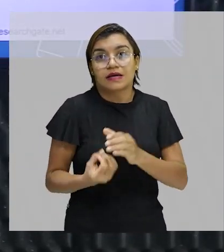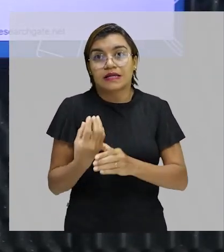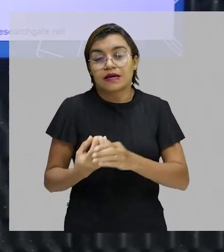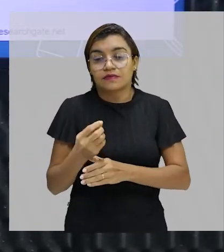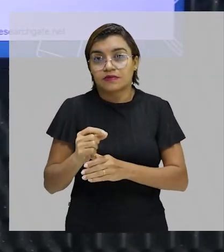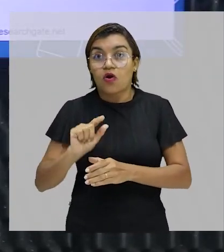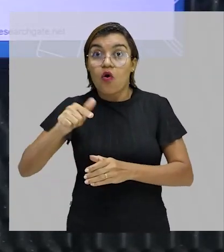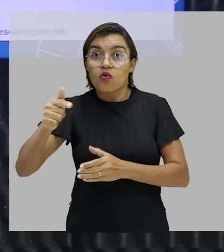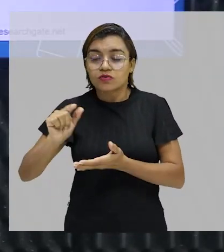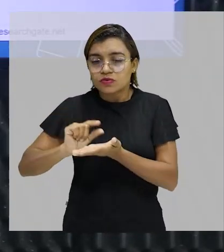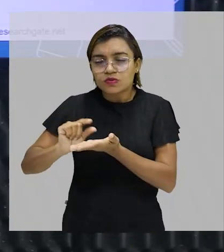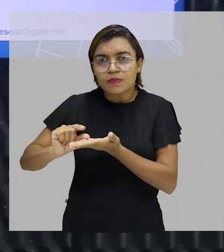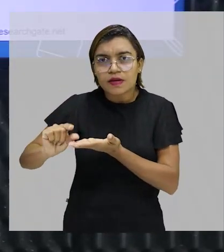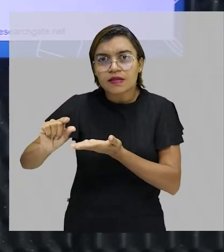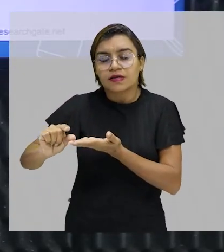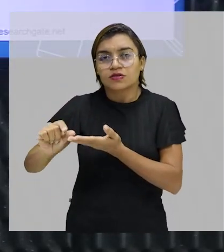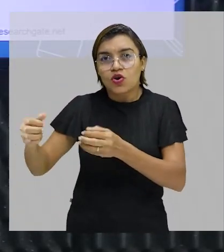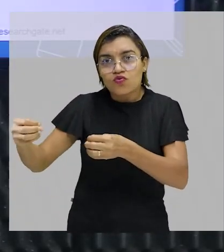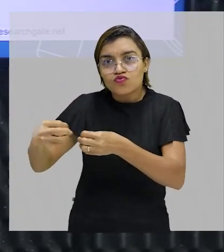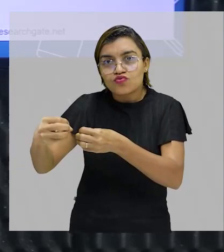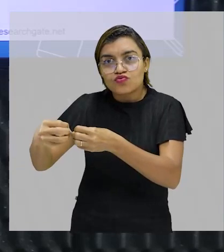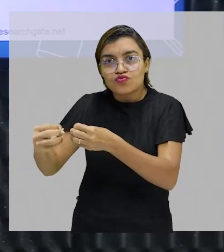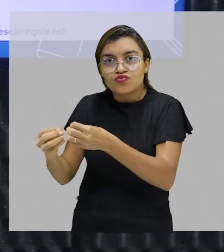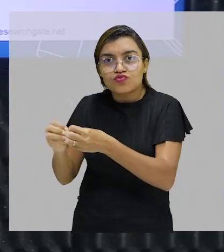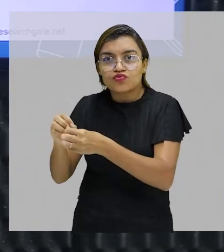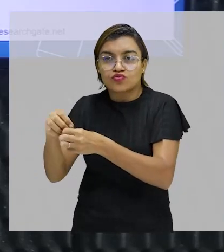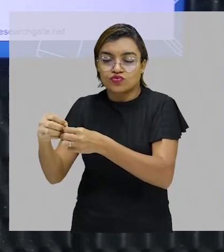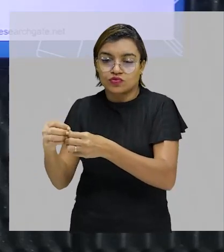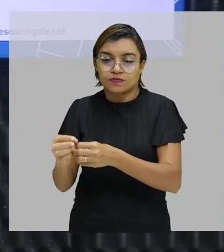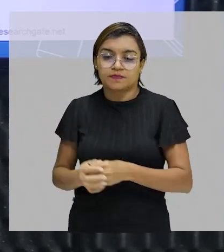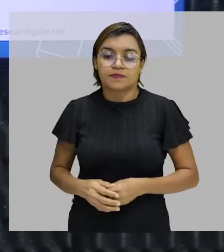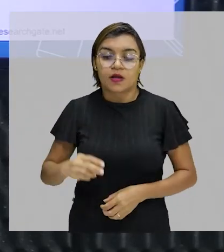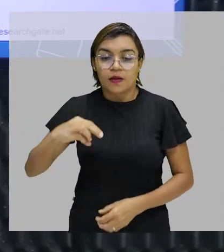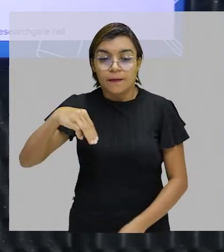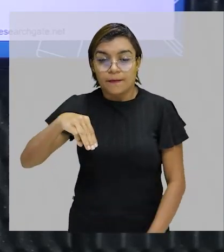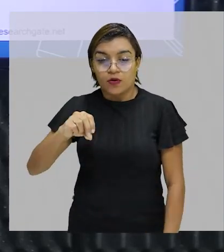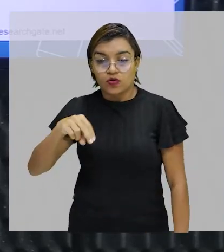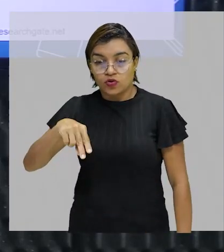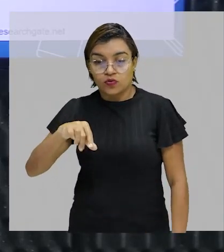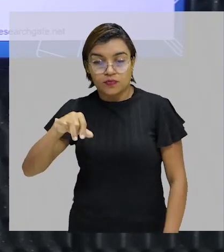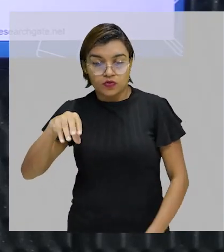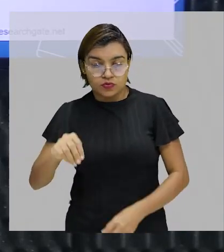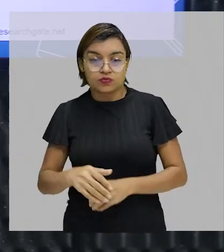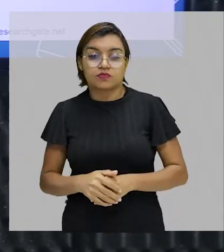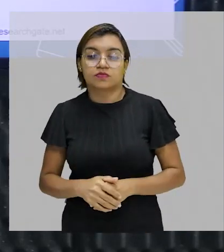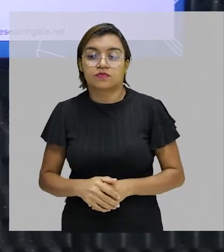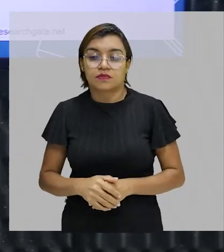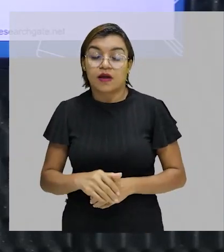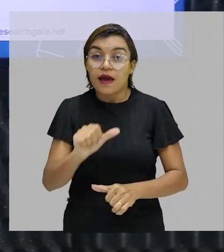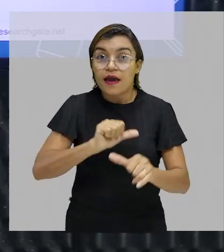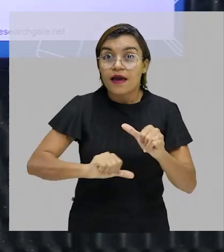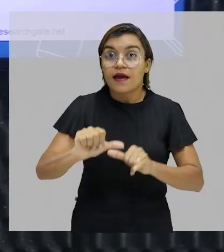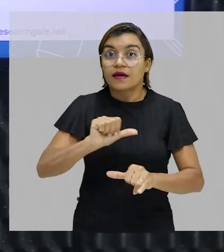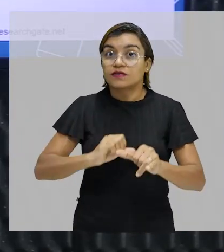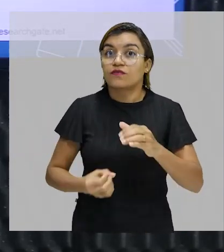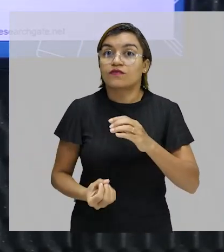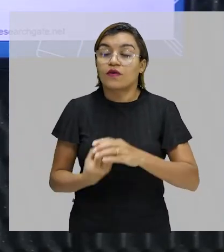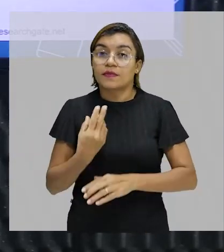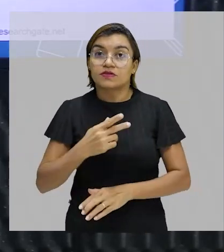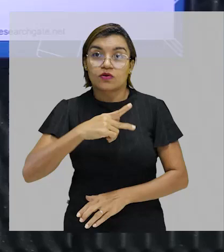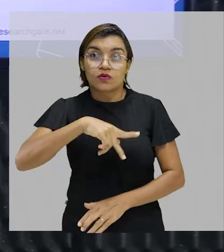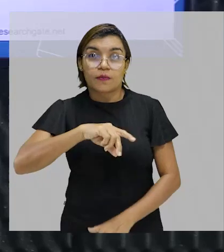de pedaços menores, são os monômeros. A reação de formação dos